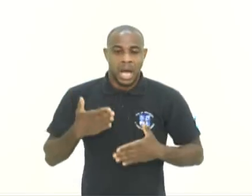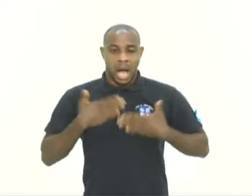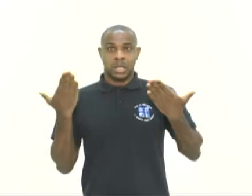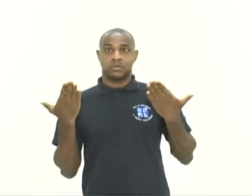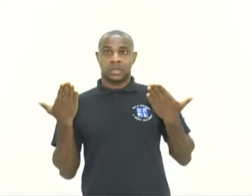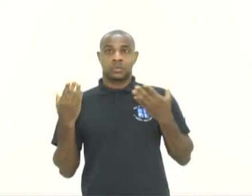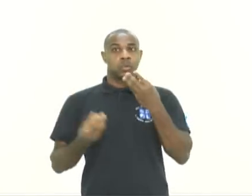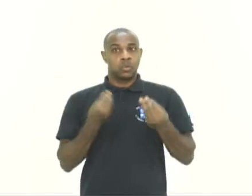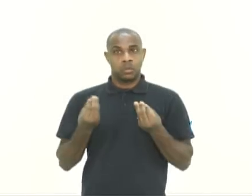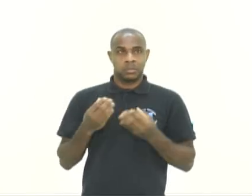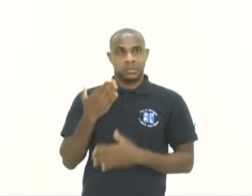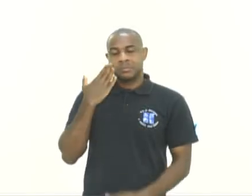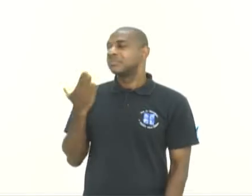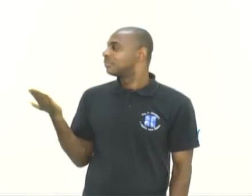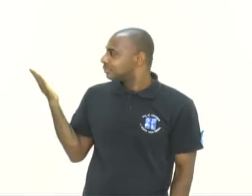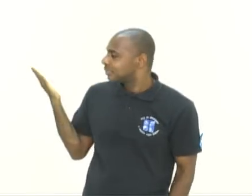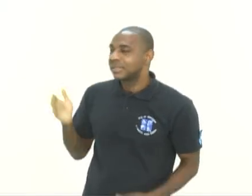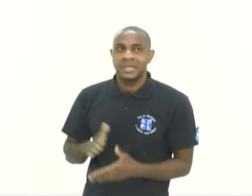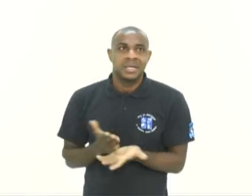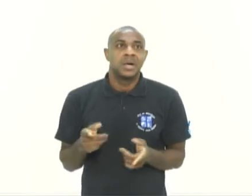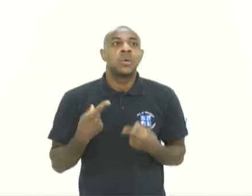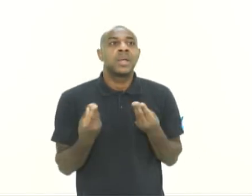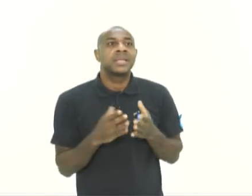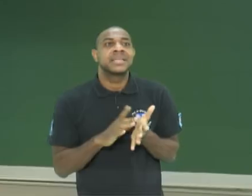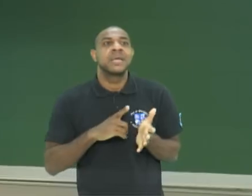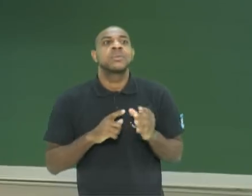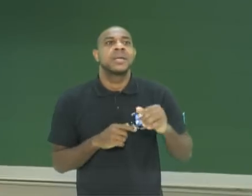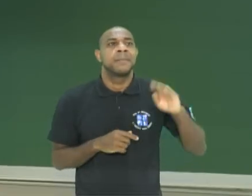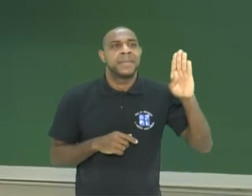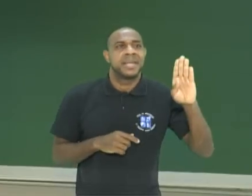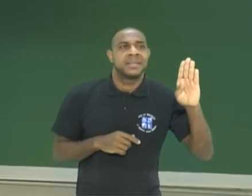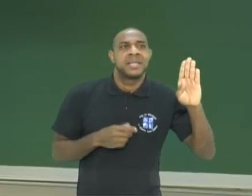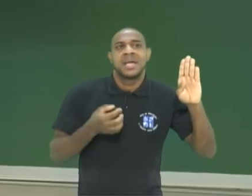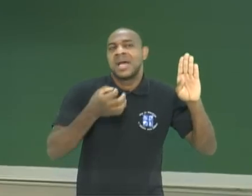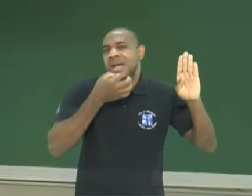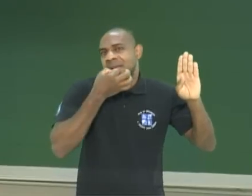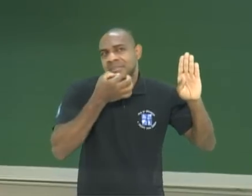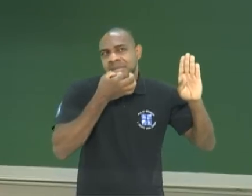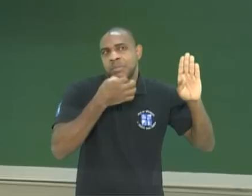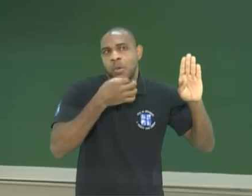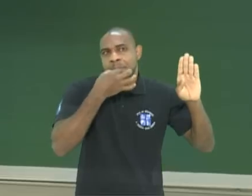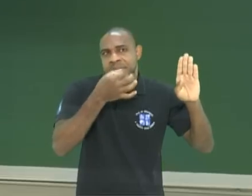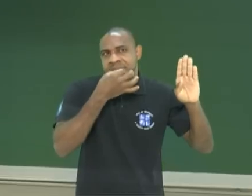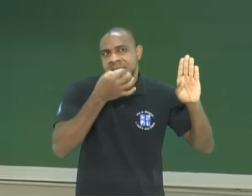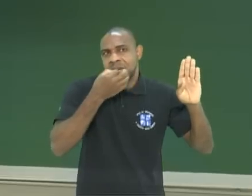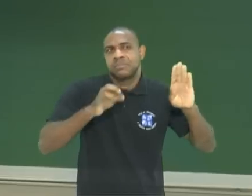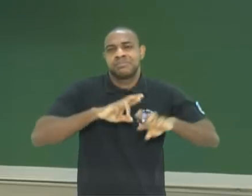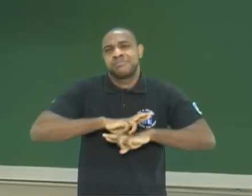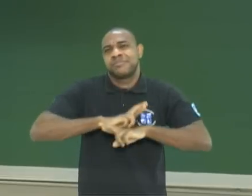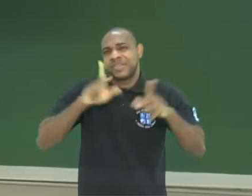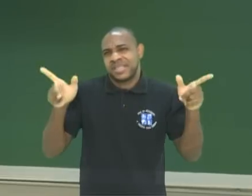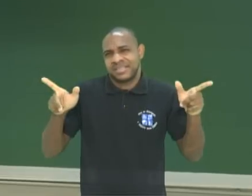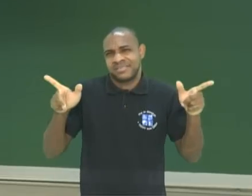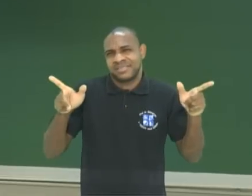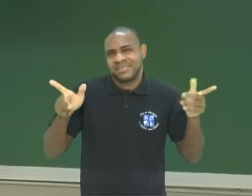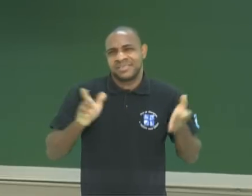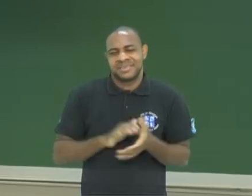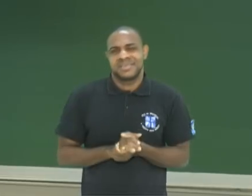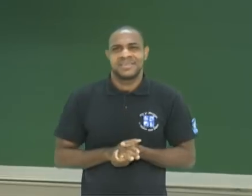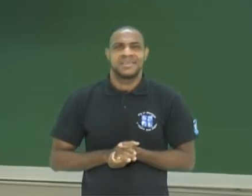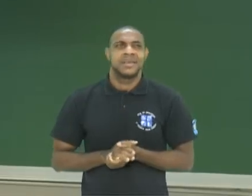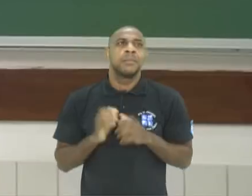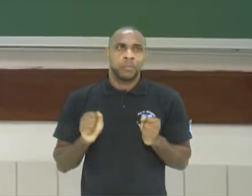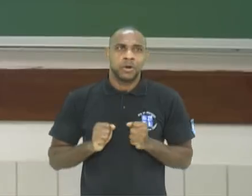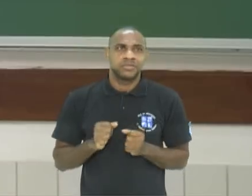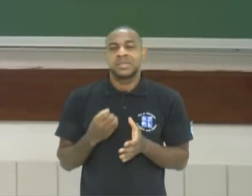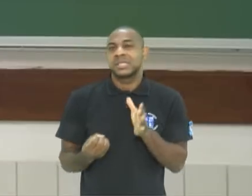opiniões distintas. Então, você tem lá alguém que concorda, alguém que discorda, então tudo isso pode gerar ali uma polêmica.